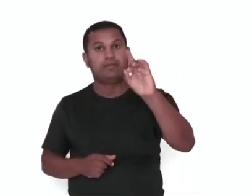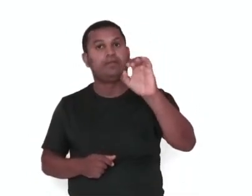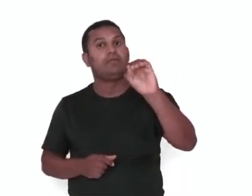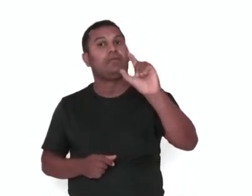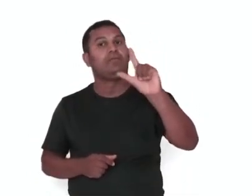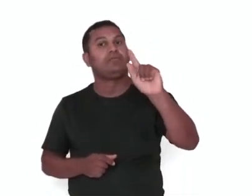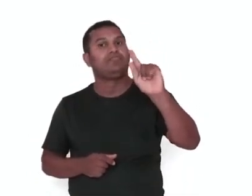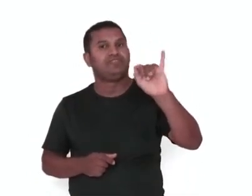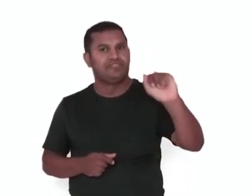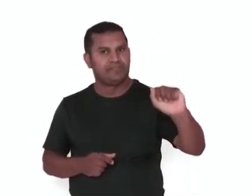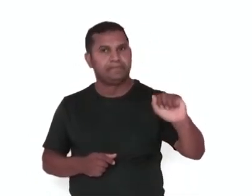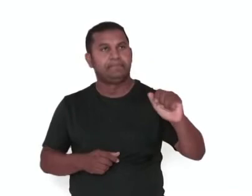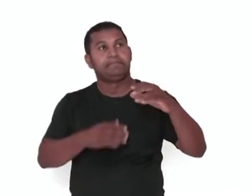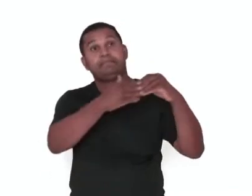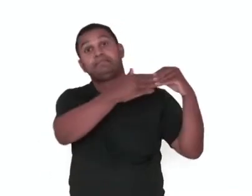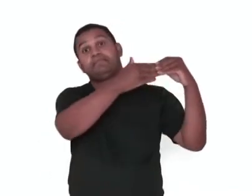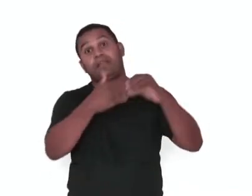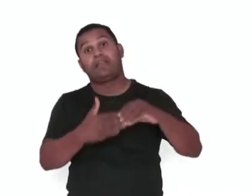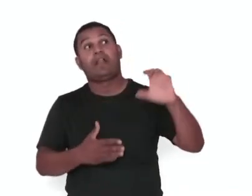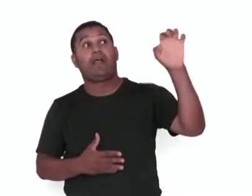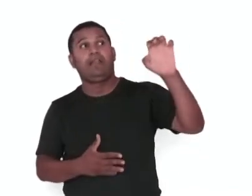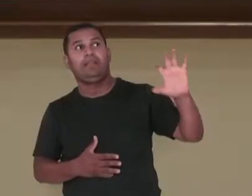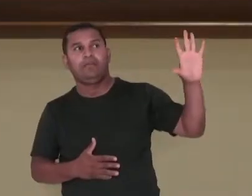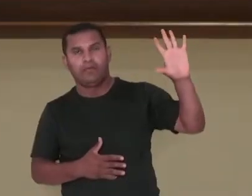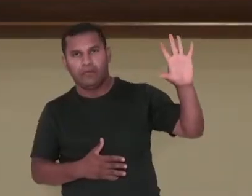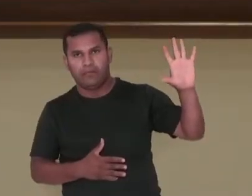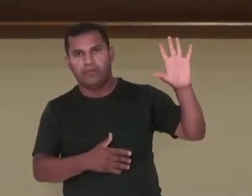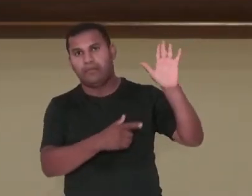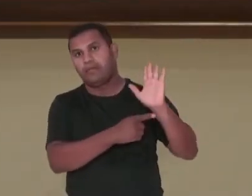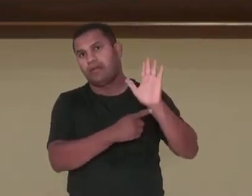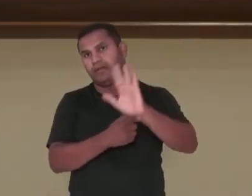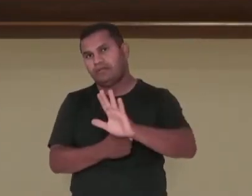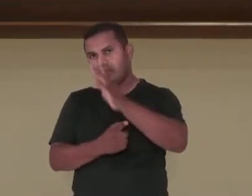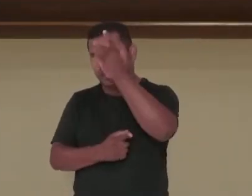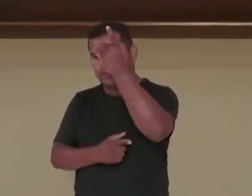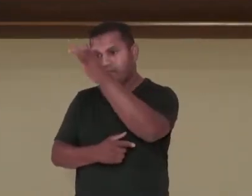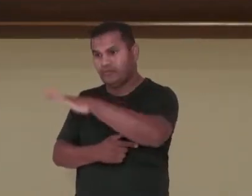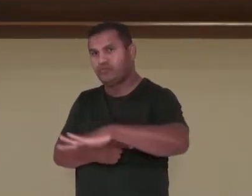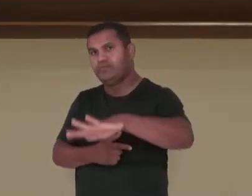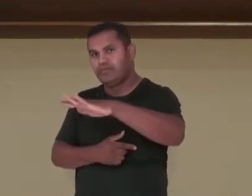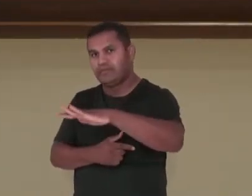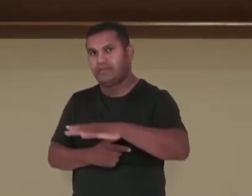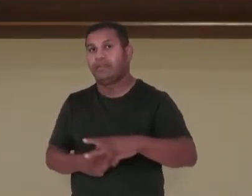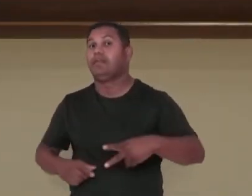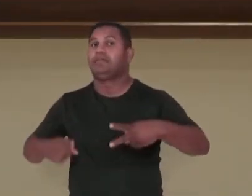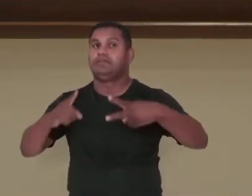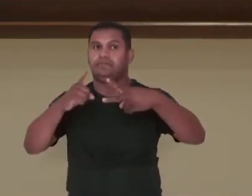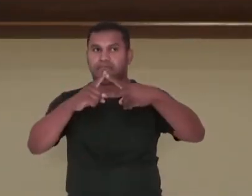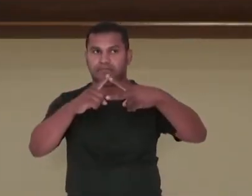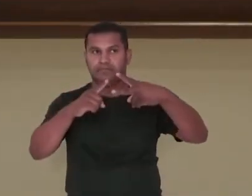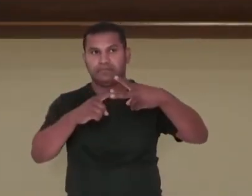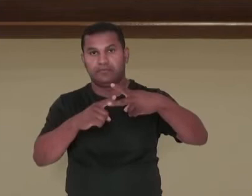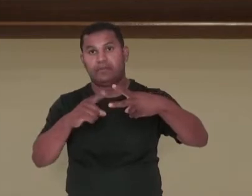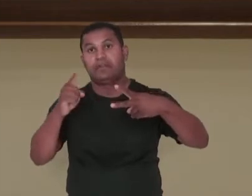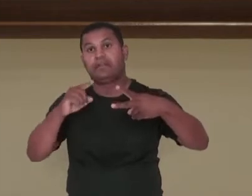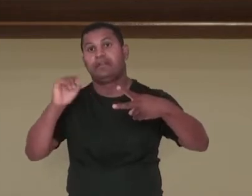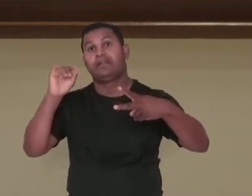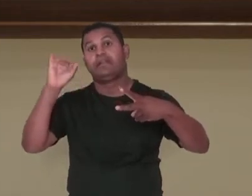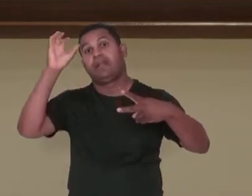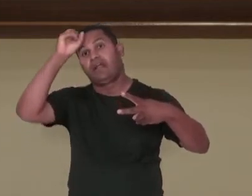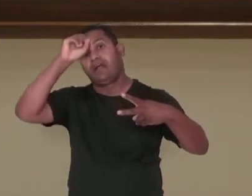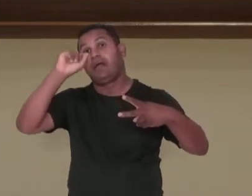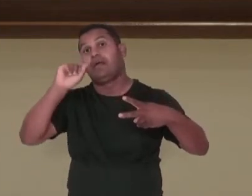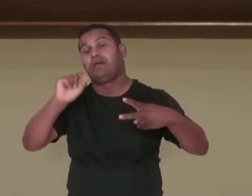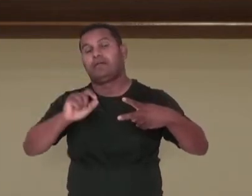estiveram presentes no movimento operário no Brasil. E a gente vai ver que as ideologias que eles trouxeram são